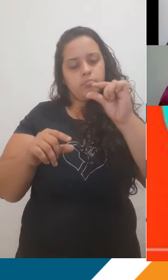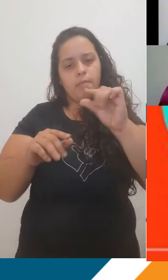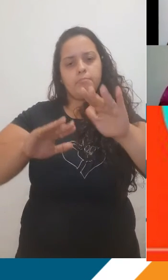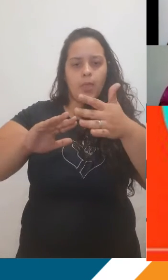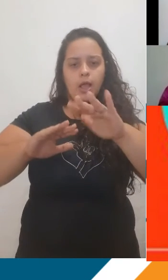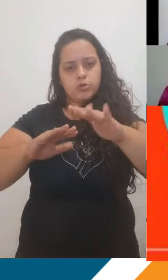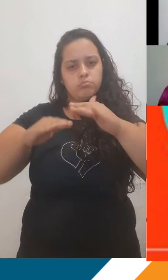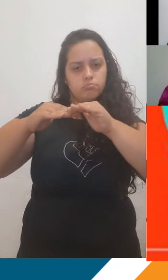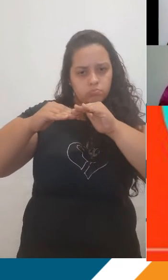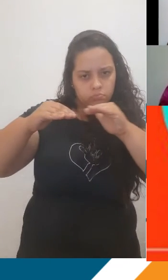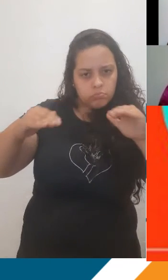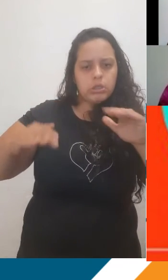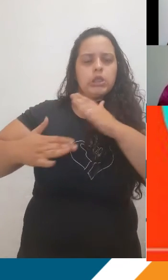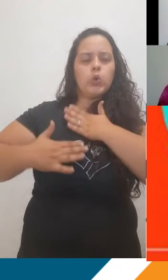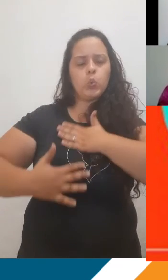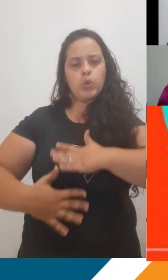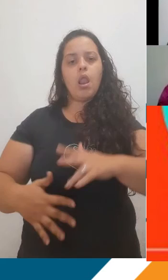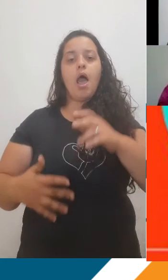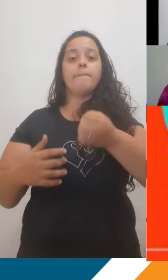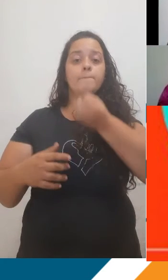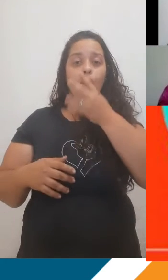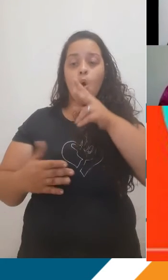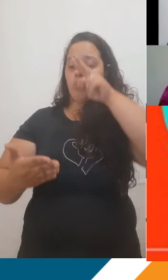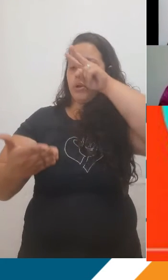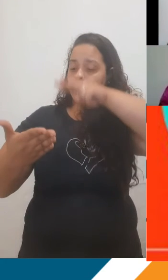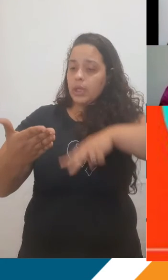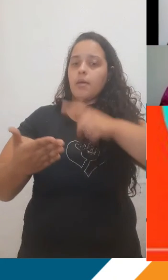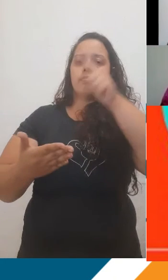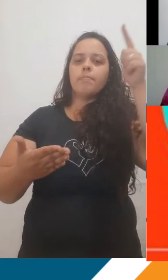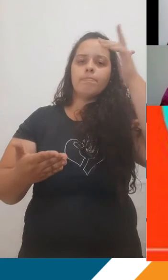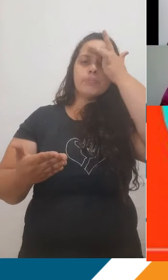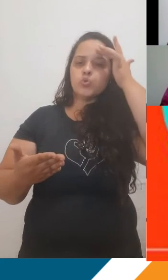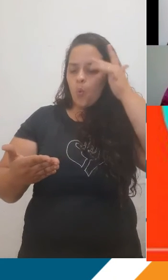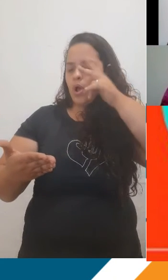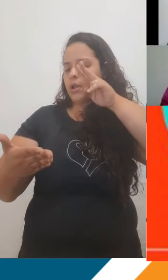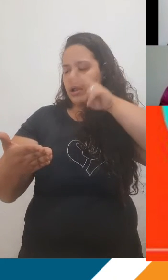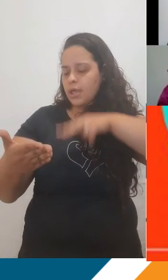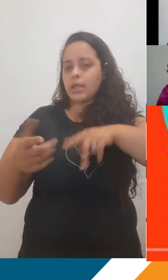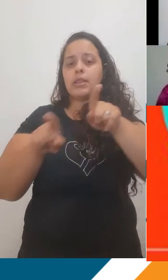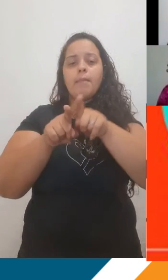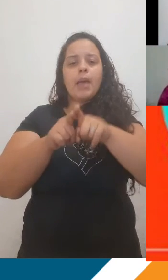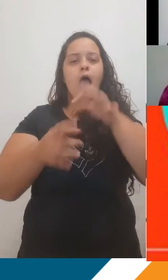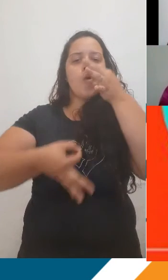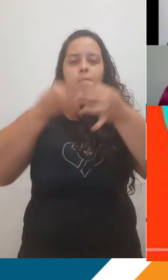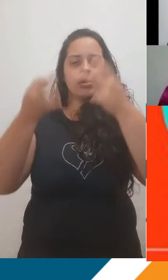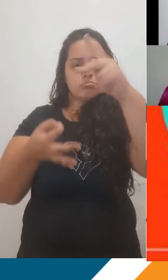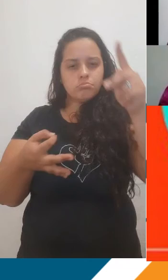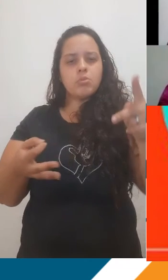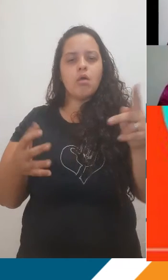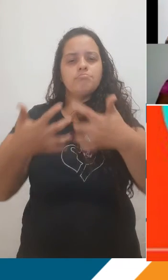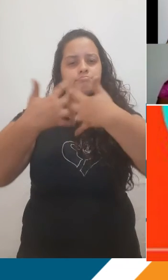ritmo tranquilo, para facilitar a leitura e a compreensão da estrutura dos seus argumentos, né? Que são os